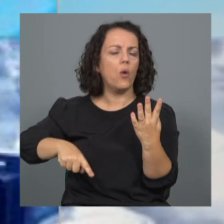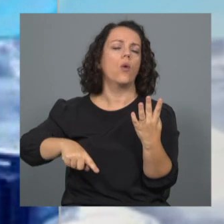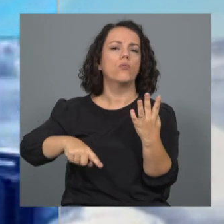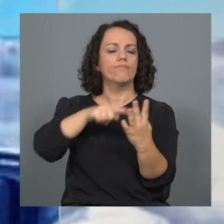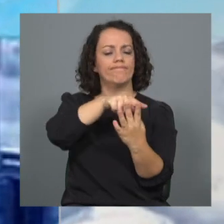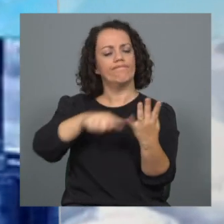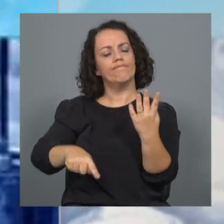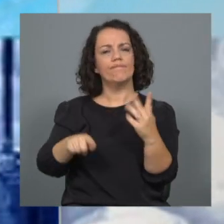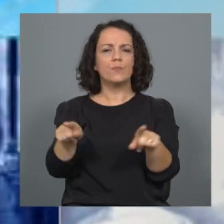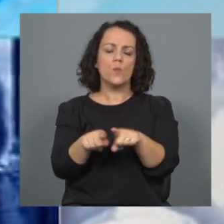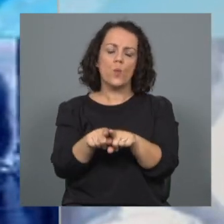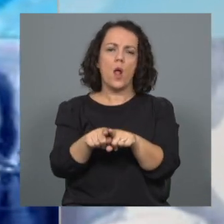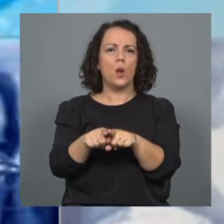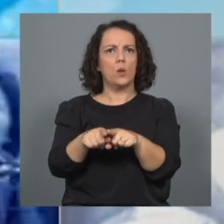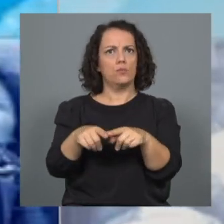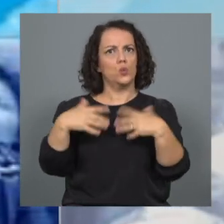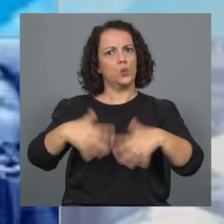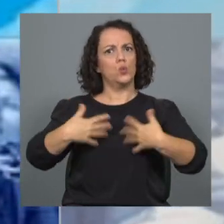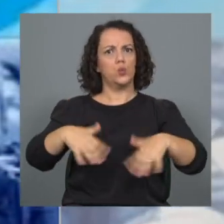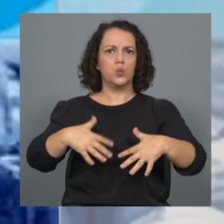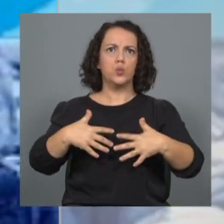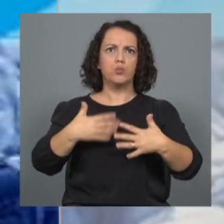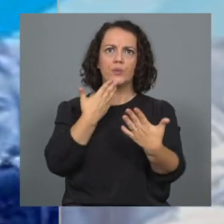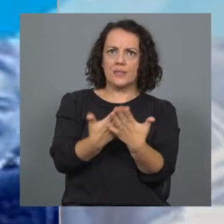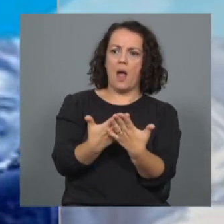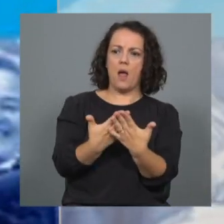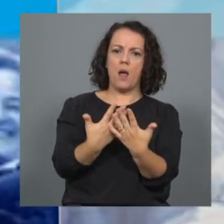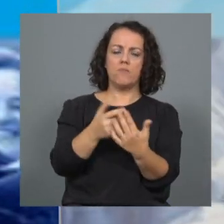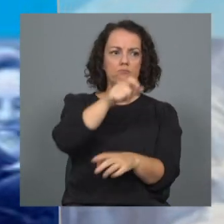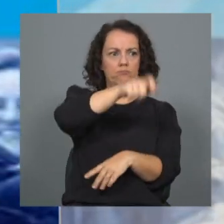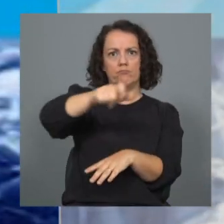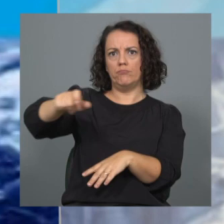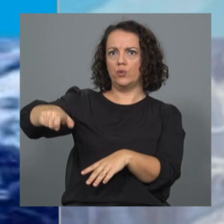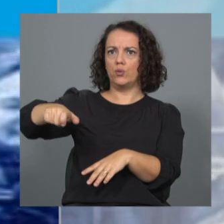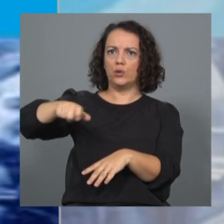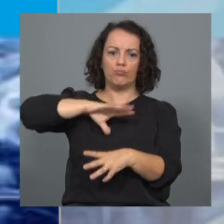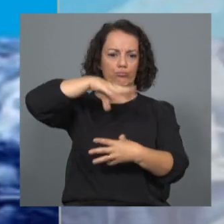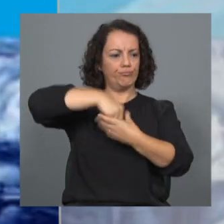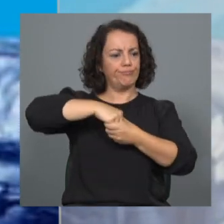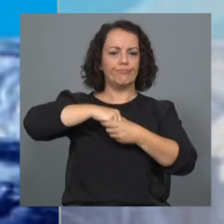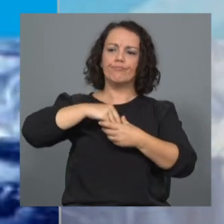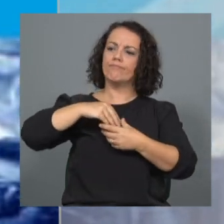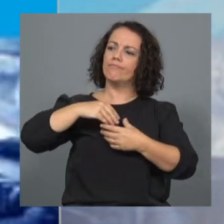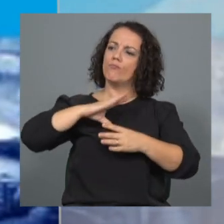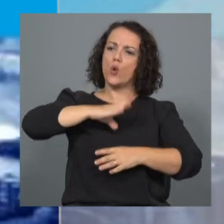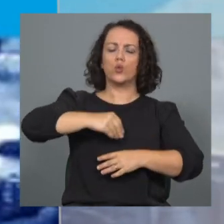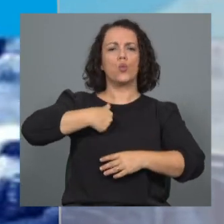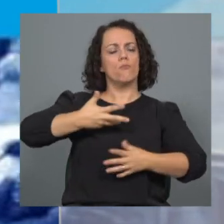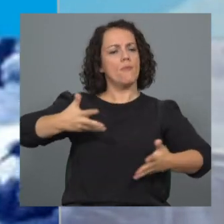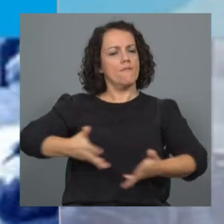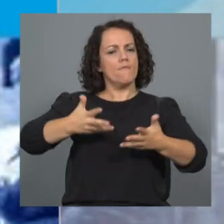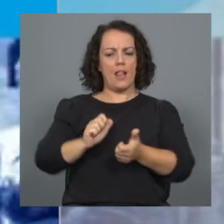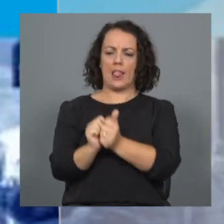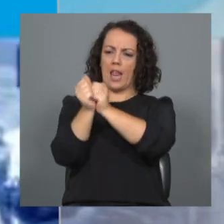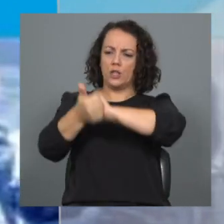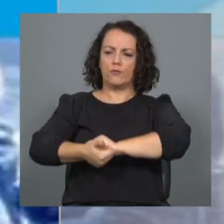linhas muito interpeladoras para quem está no mundo com intenções de o transformar, e penso que isso encaixa em